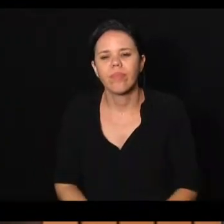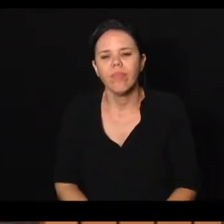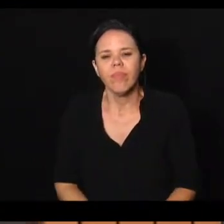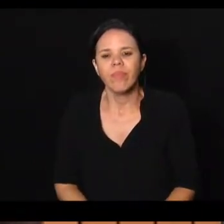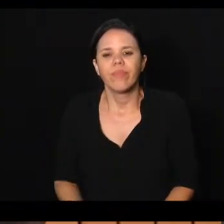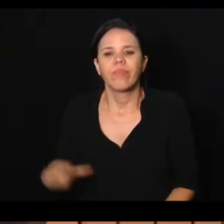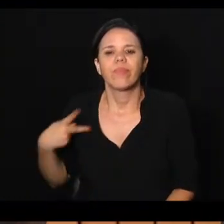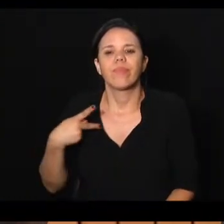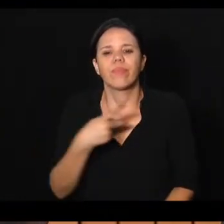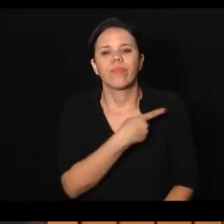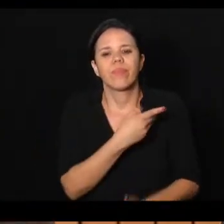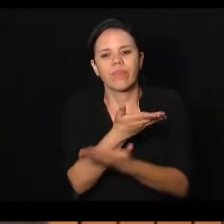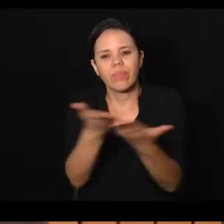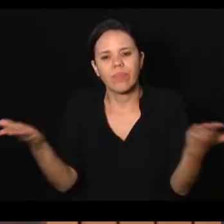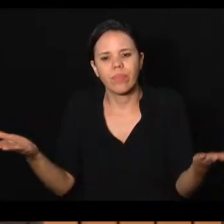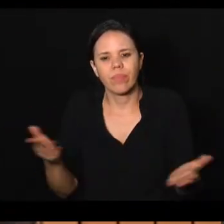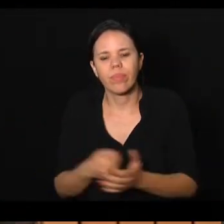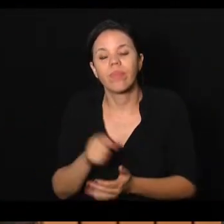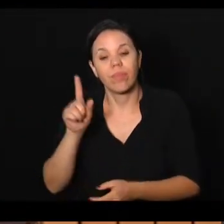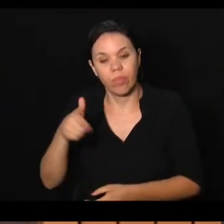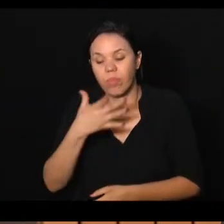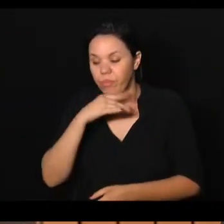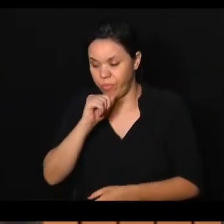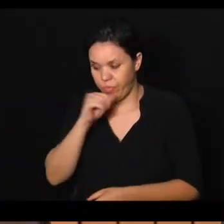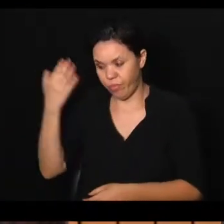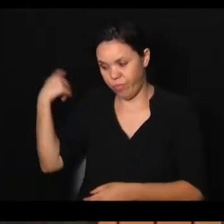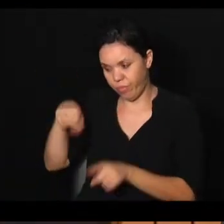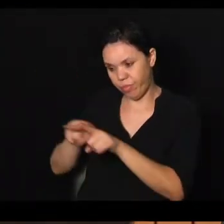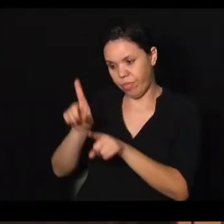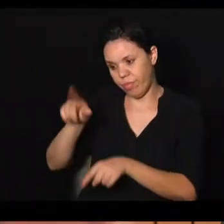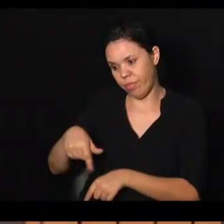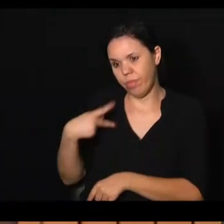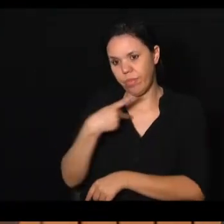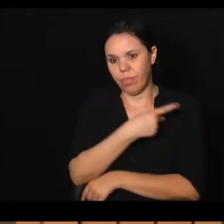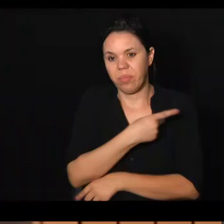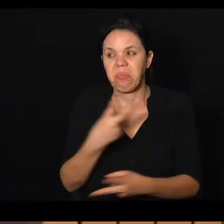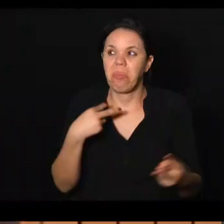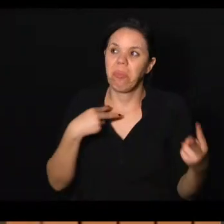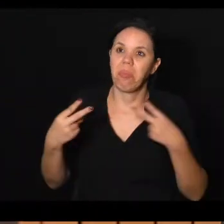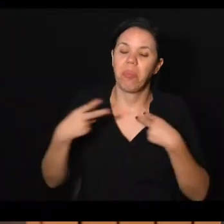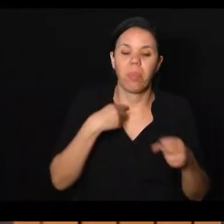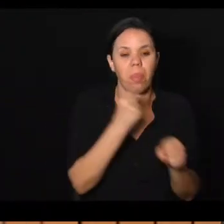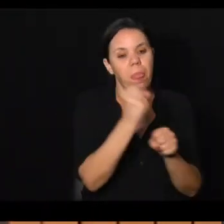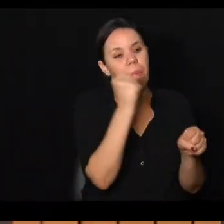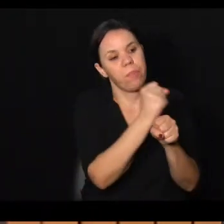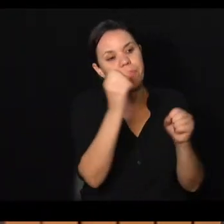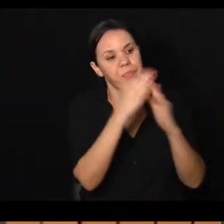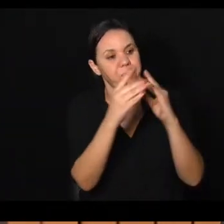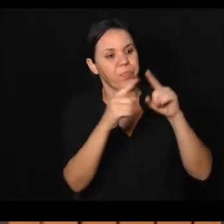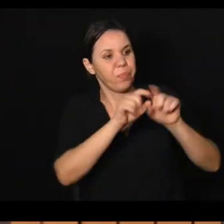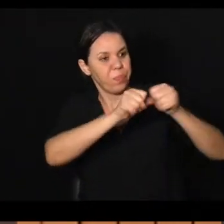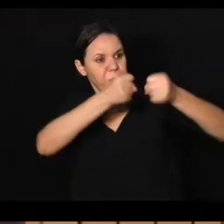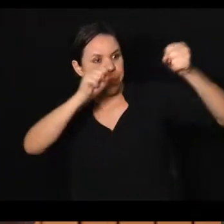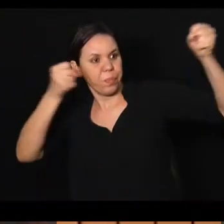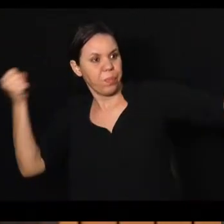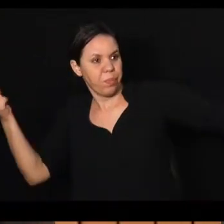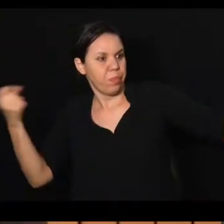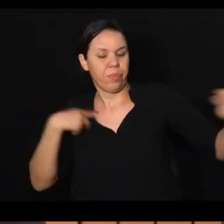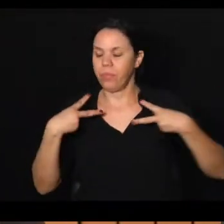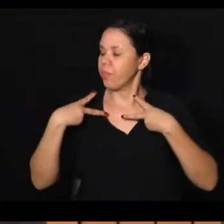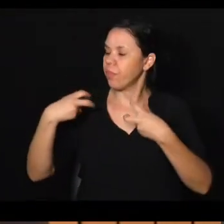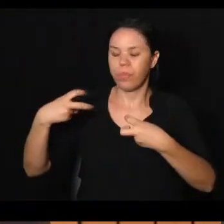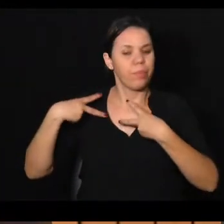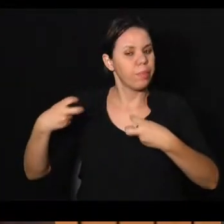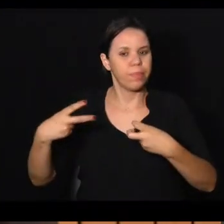Pastores que estão aqui, meu pai era um pastor, e meu pai estava muito ocupado construindo uma grande igreja. Ele não